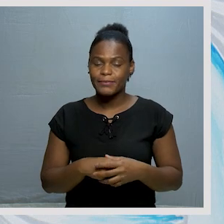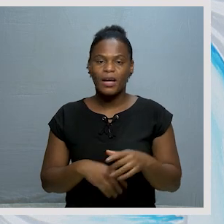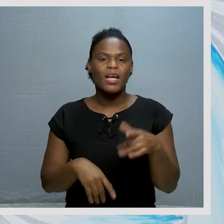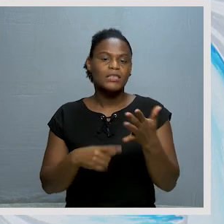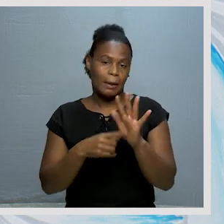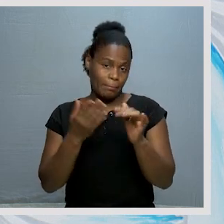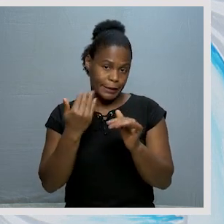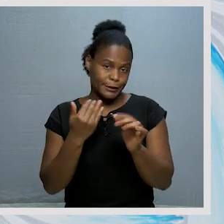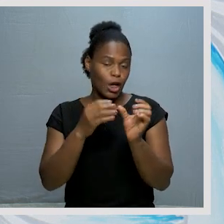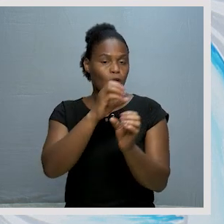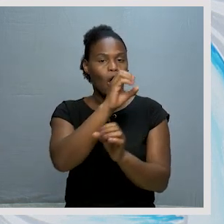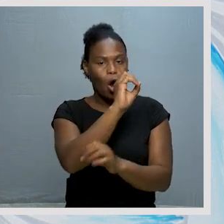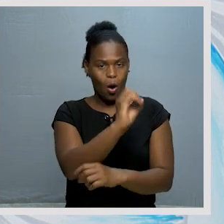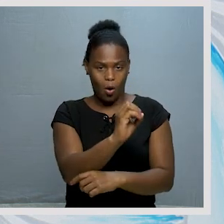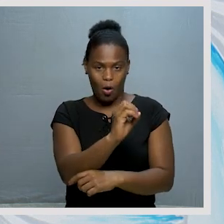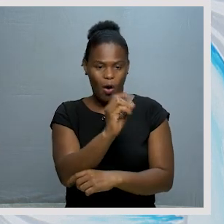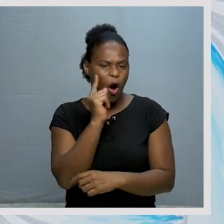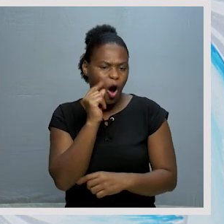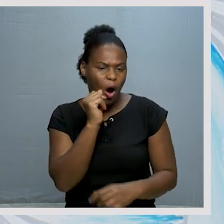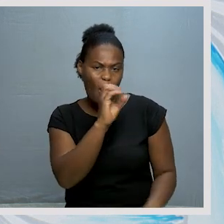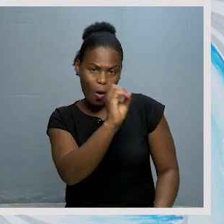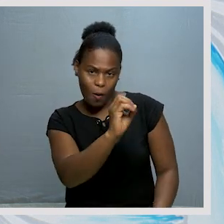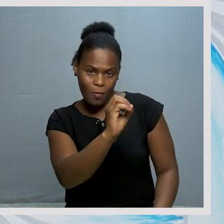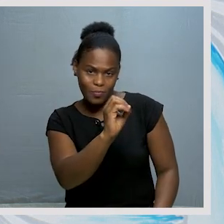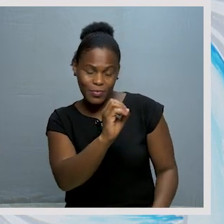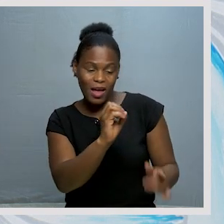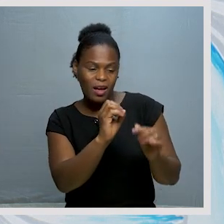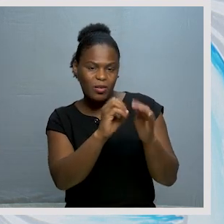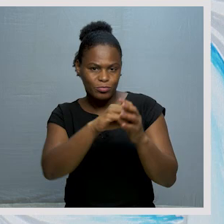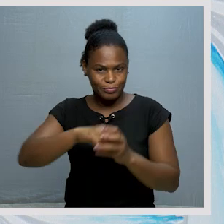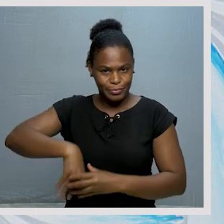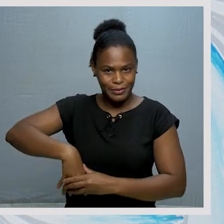Trocar o O da forma masculina